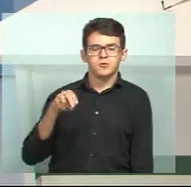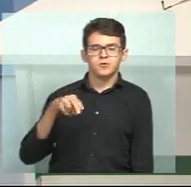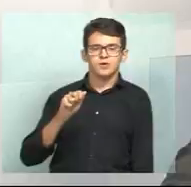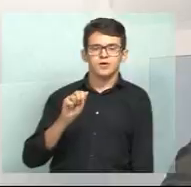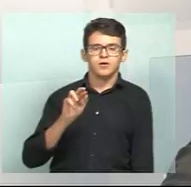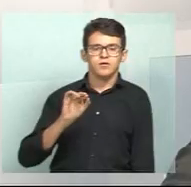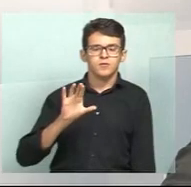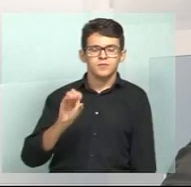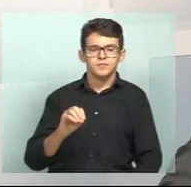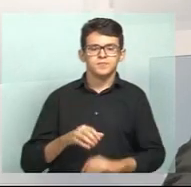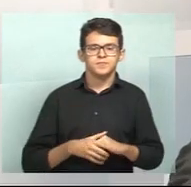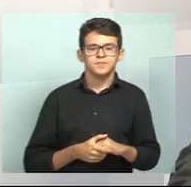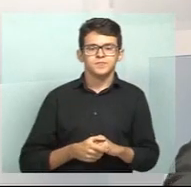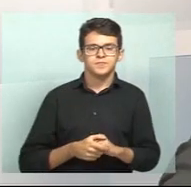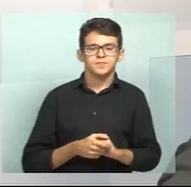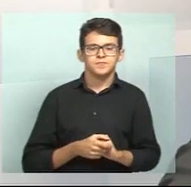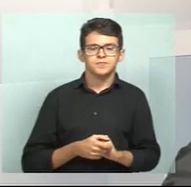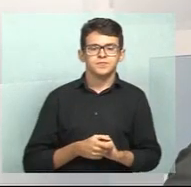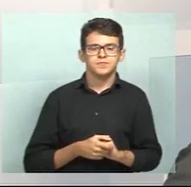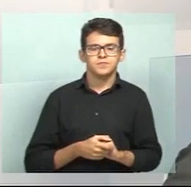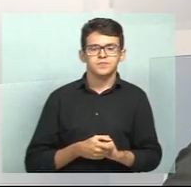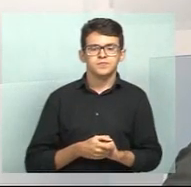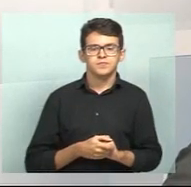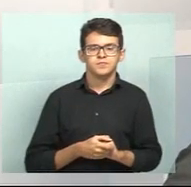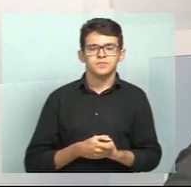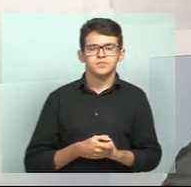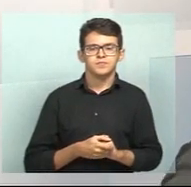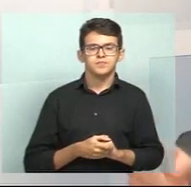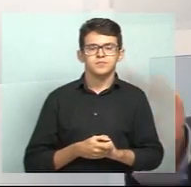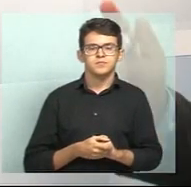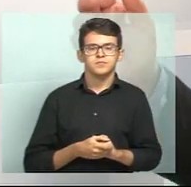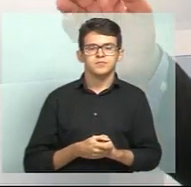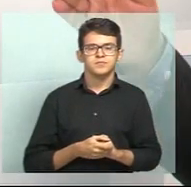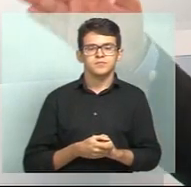sábado, aconteceu um fato interessante depois do dia 24.